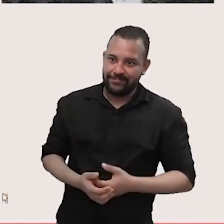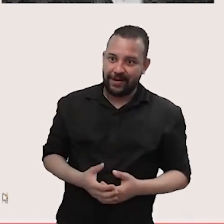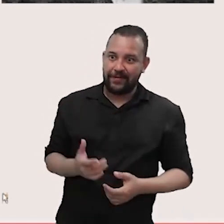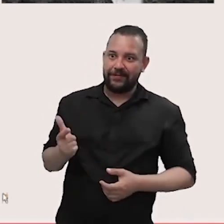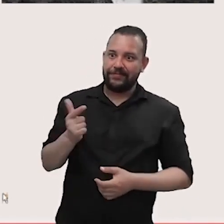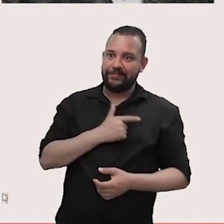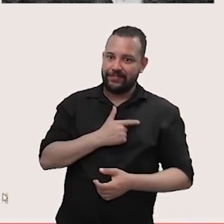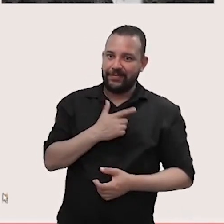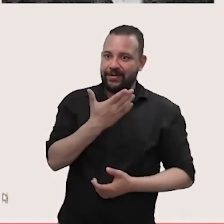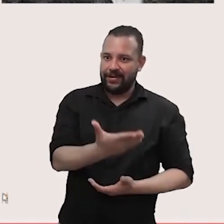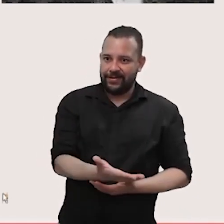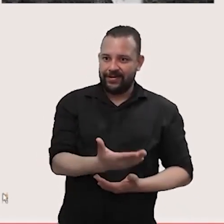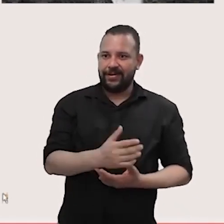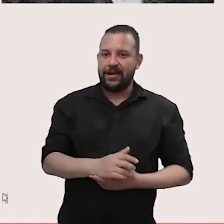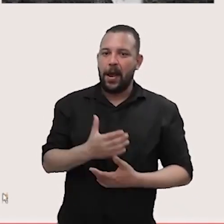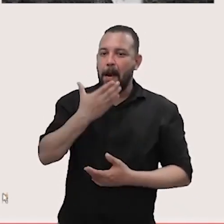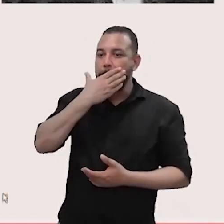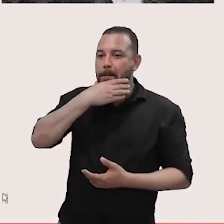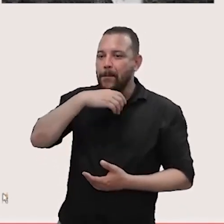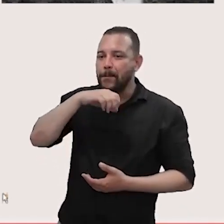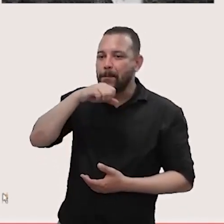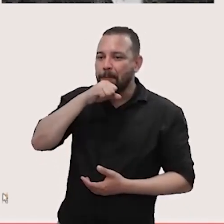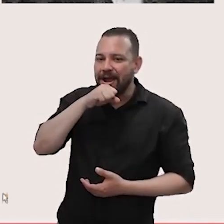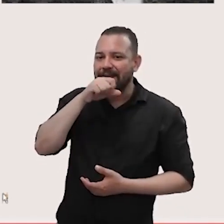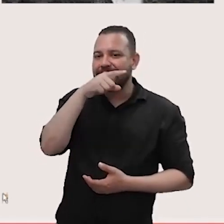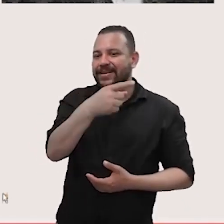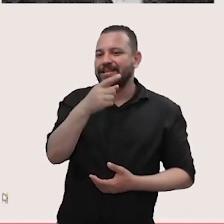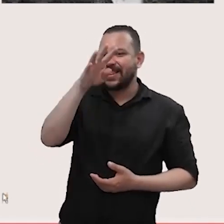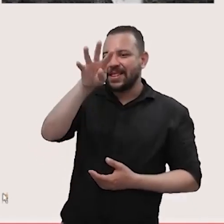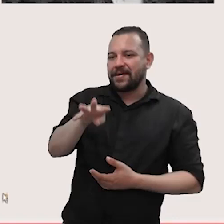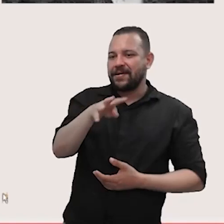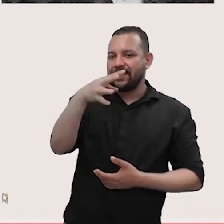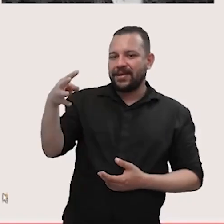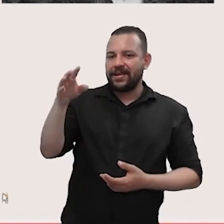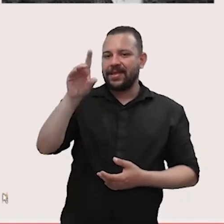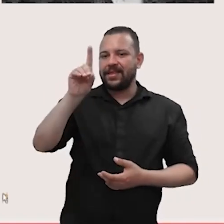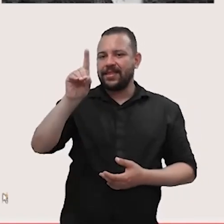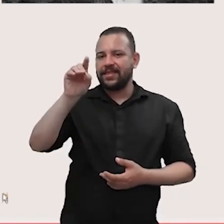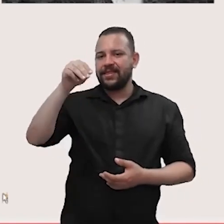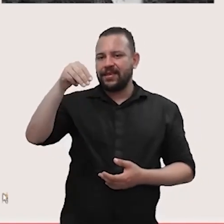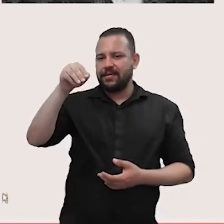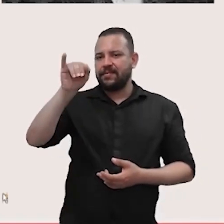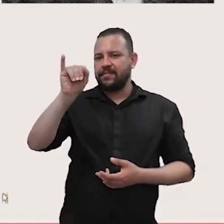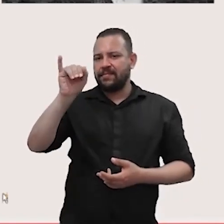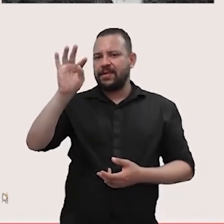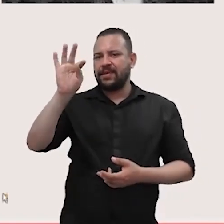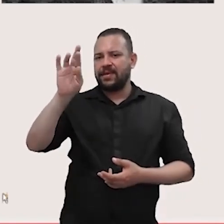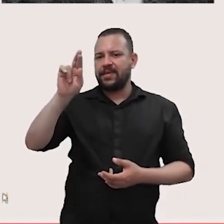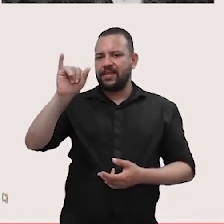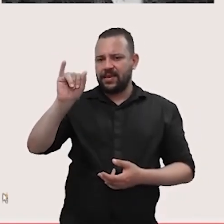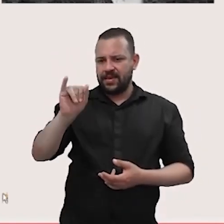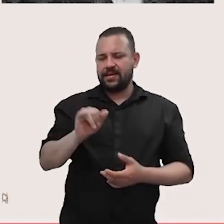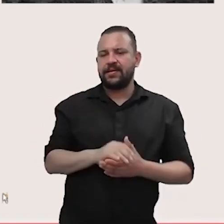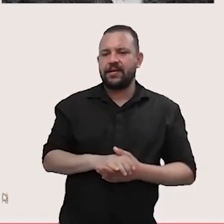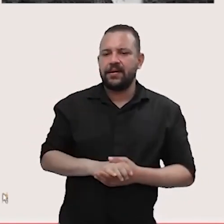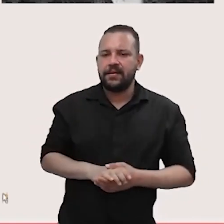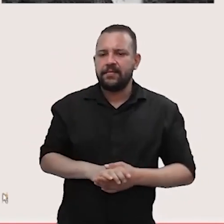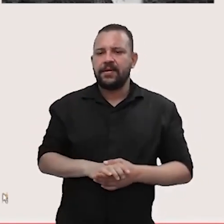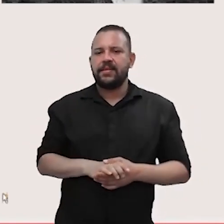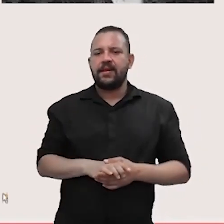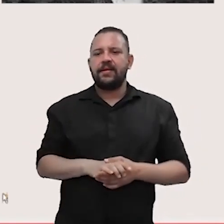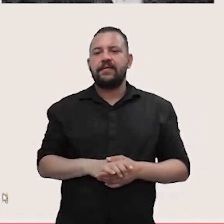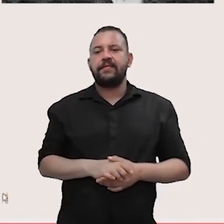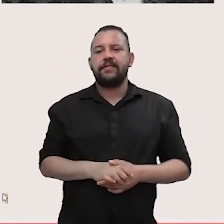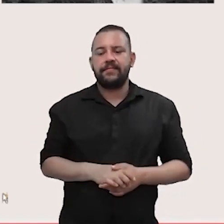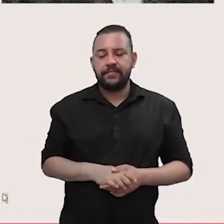aí é conhecido como o pai da tabela periódica, Dmitry Mendeleev, tá bom? Então, vamos ler aqui um pouquinho o